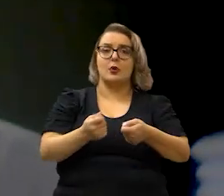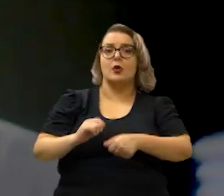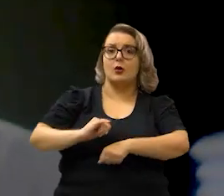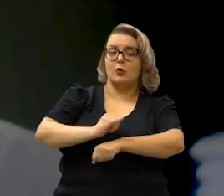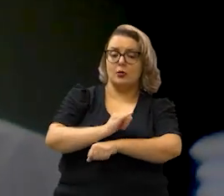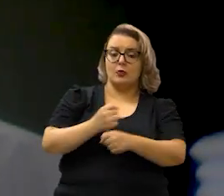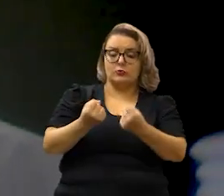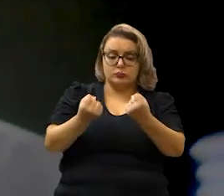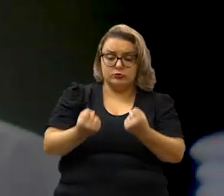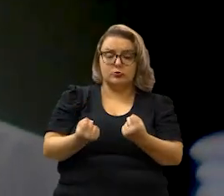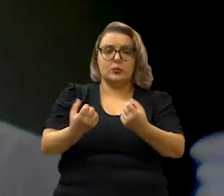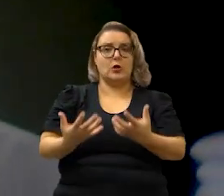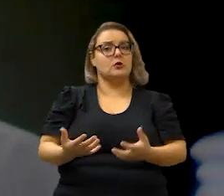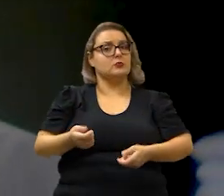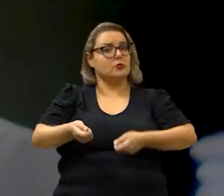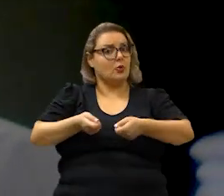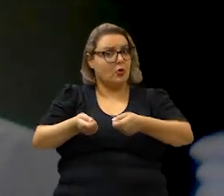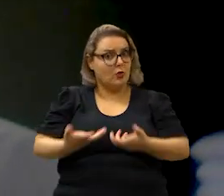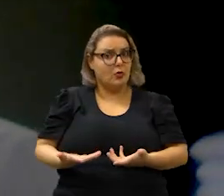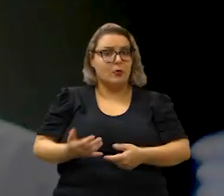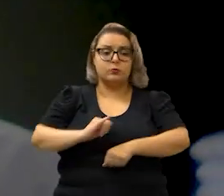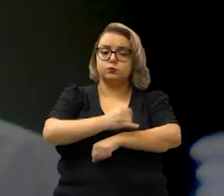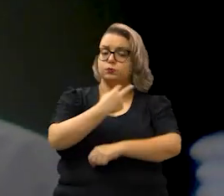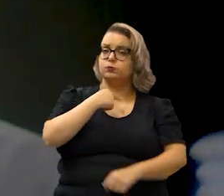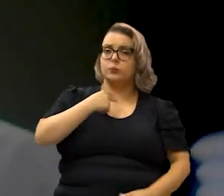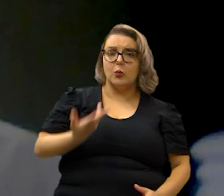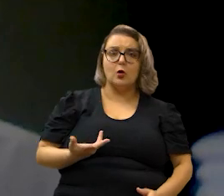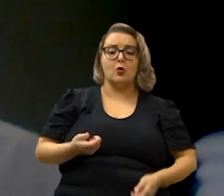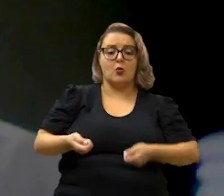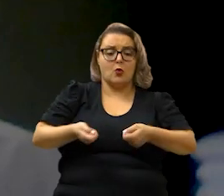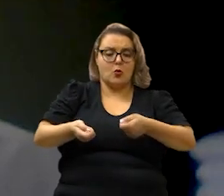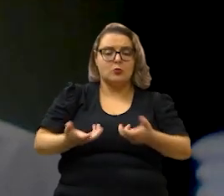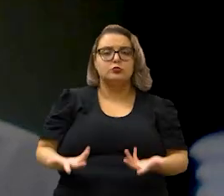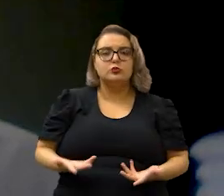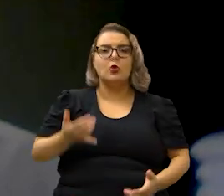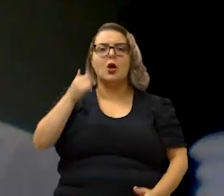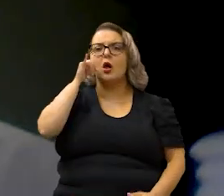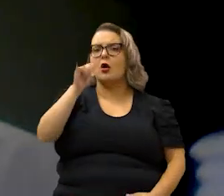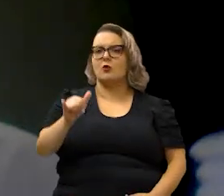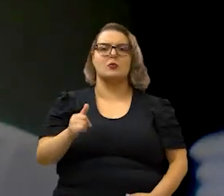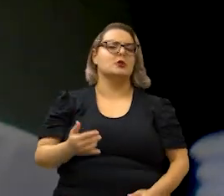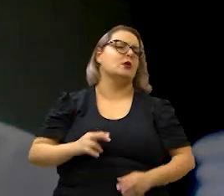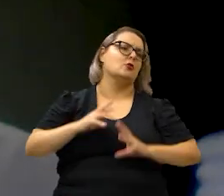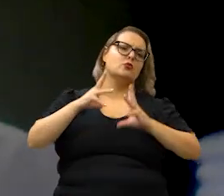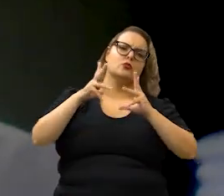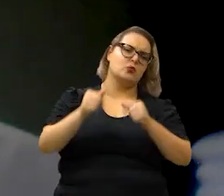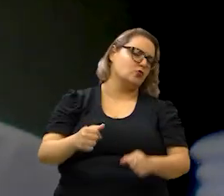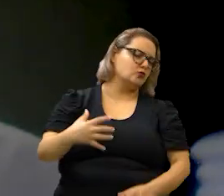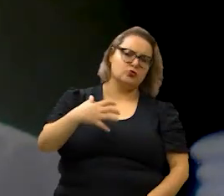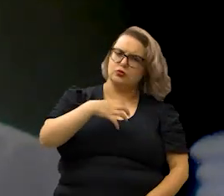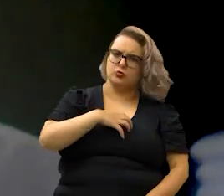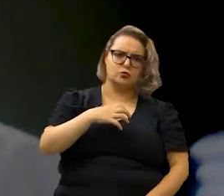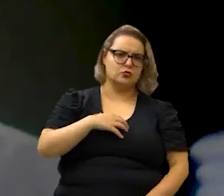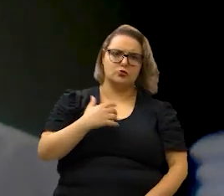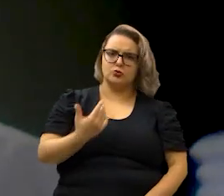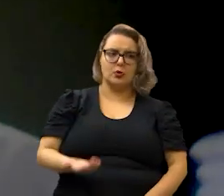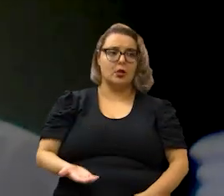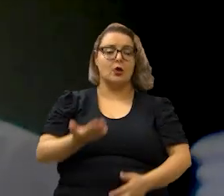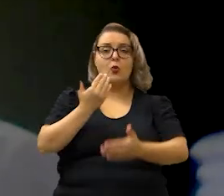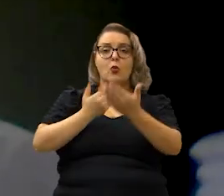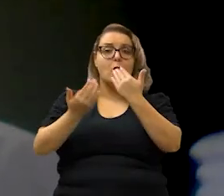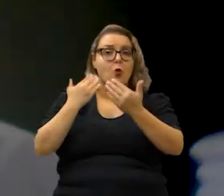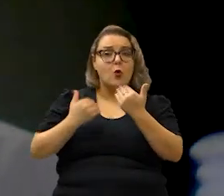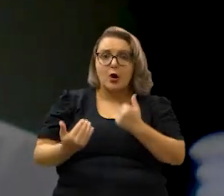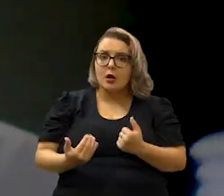peso adequado, fazer atividade, manter controle de peso, evitar sob todas as formas, não há